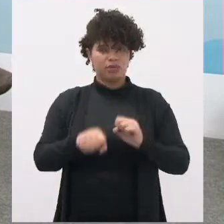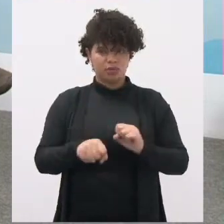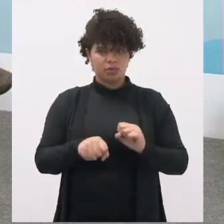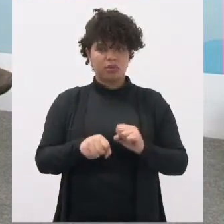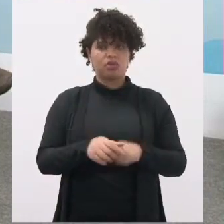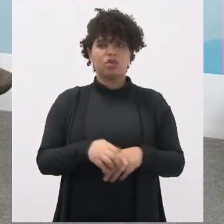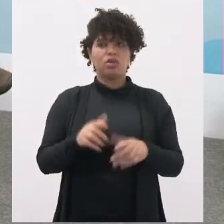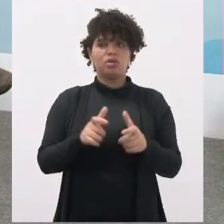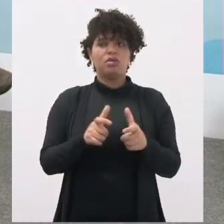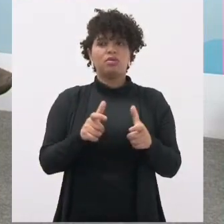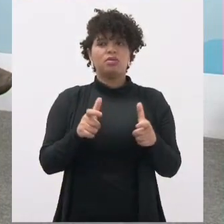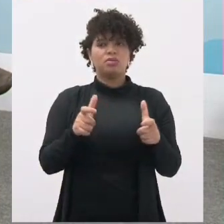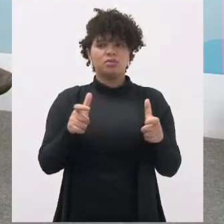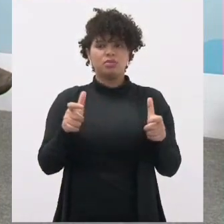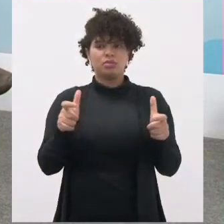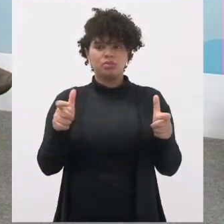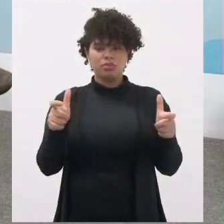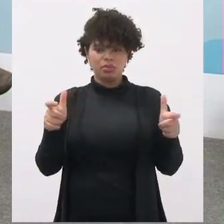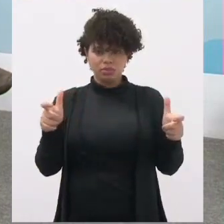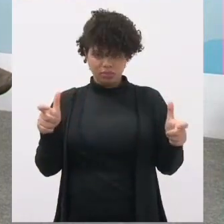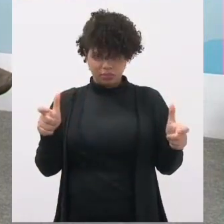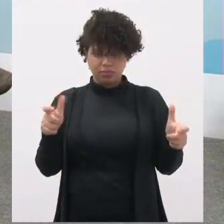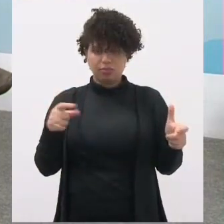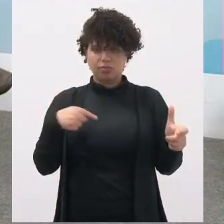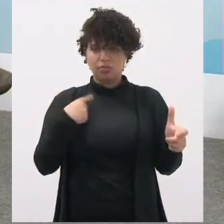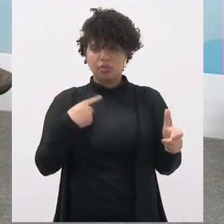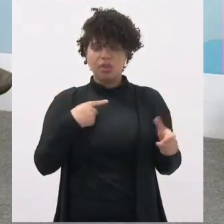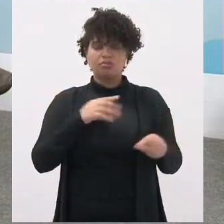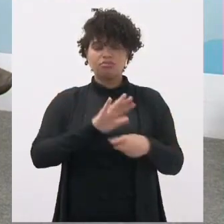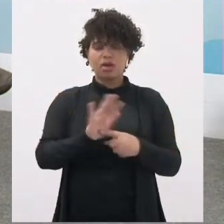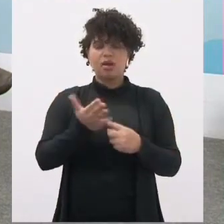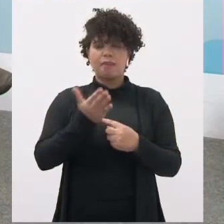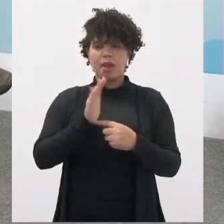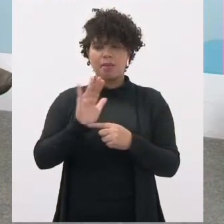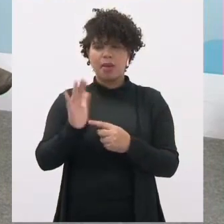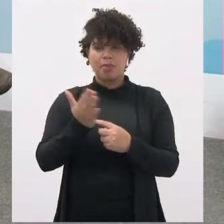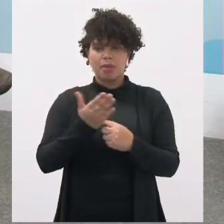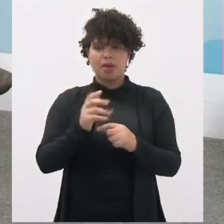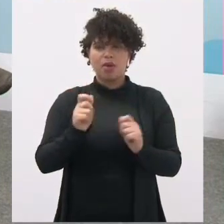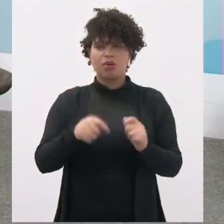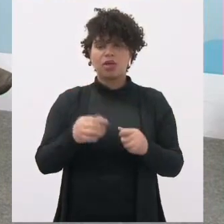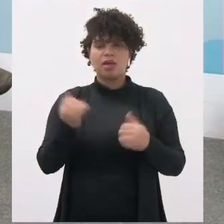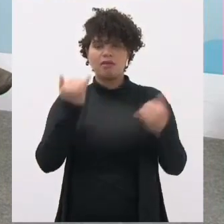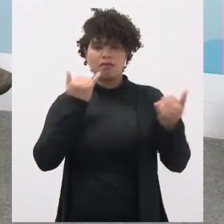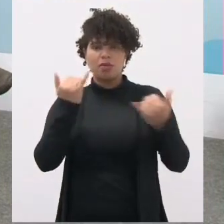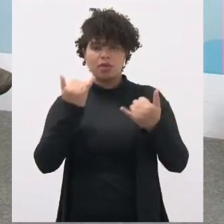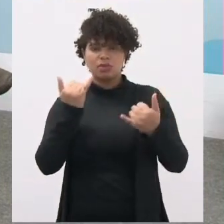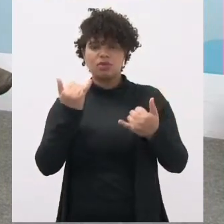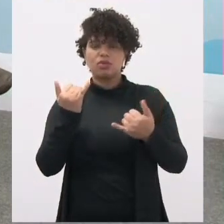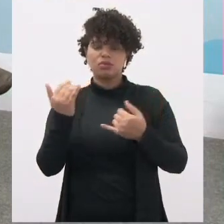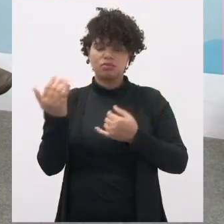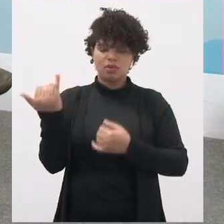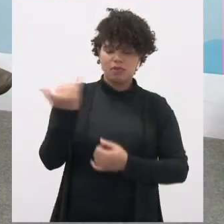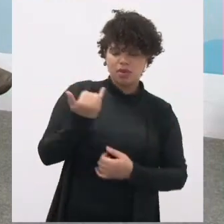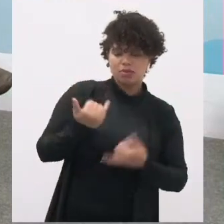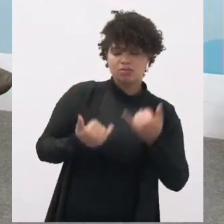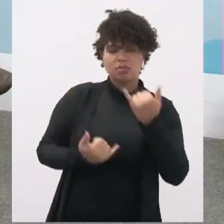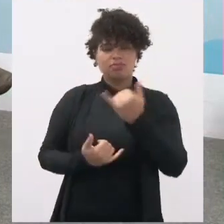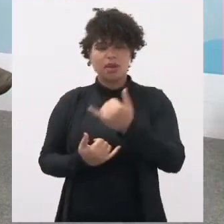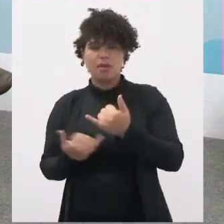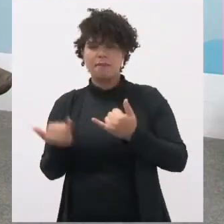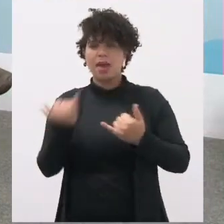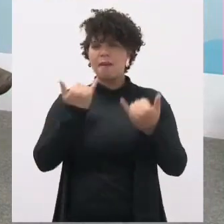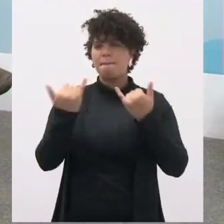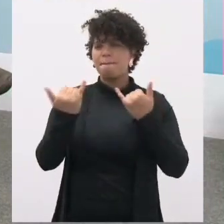isso, ampliar cada vez mais, né, o repertório e que a gente consiga, né, trocar essas informações, né? Este momento aqui que